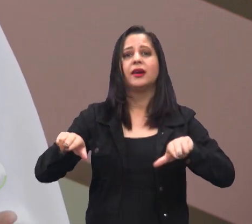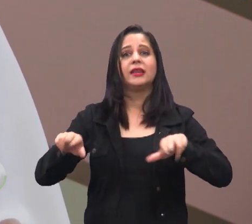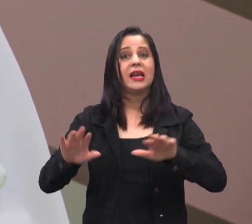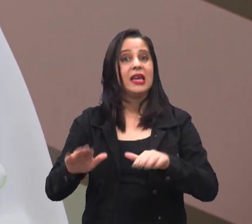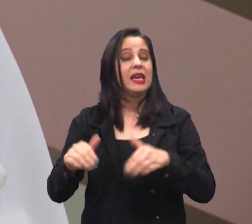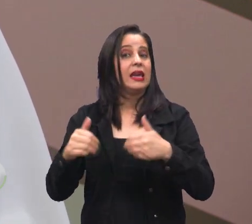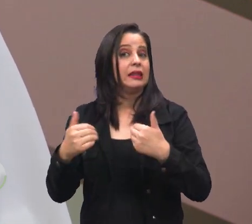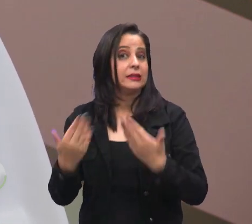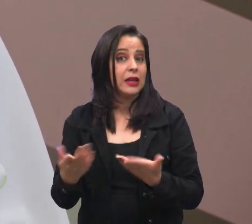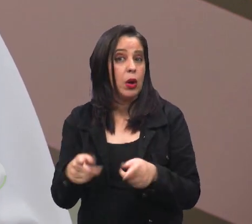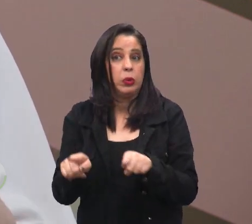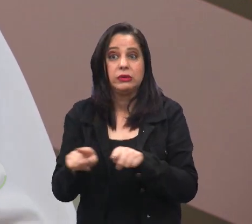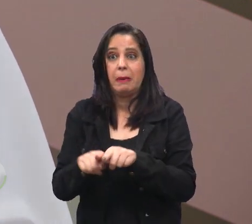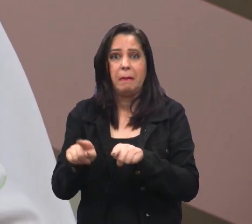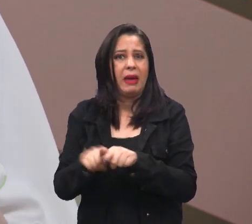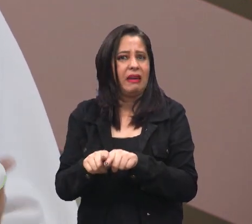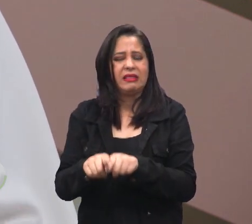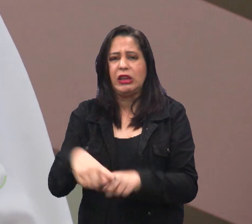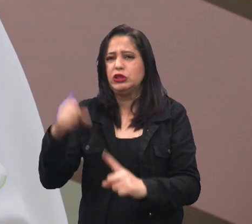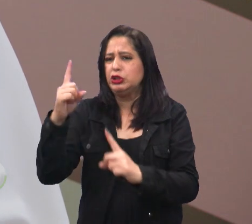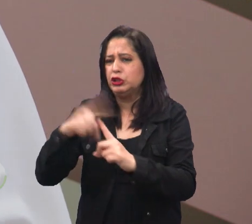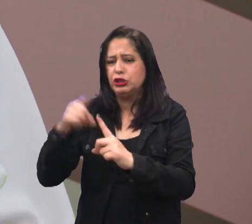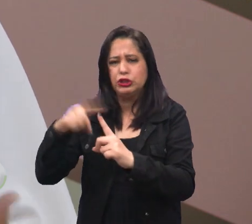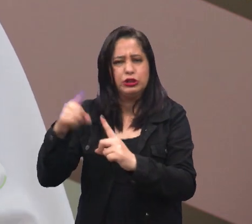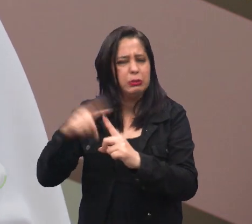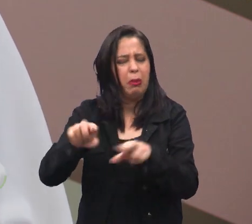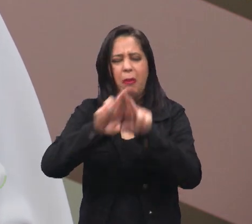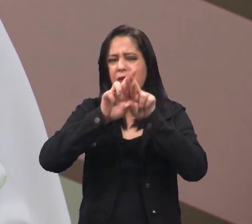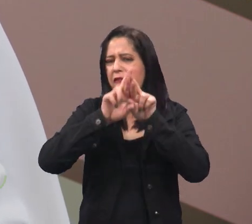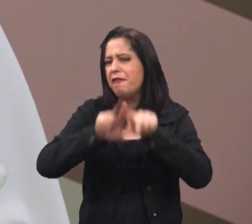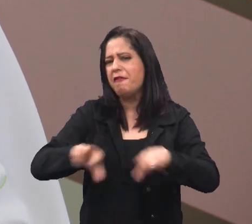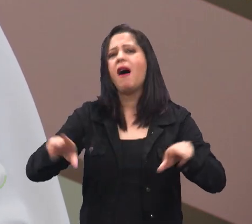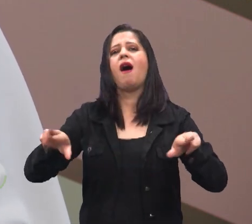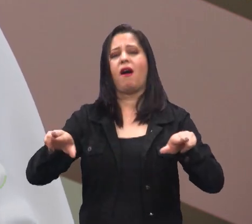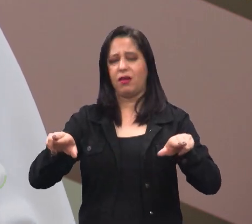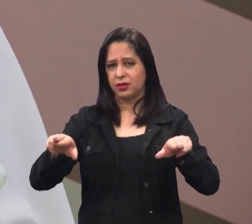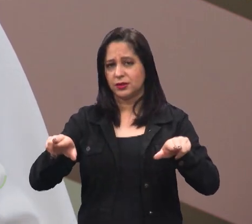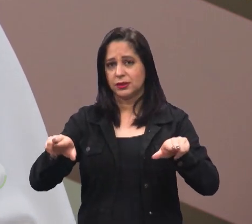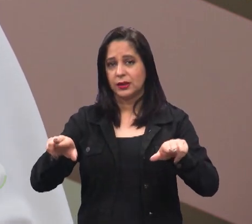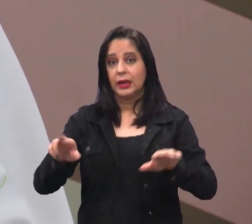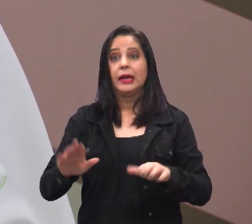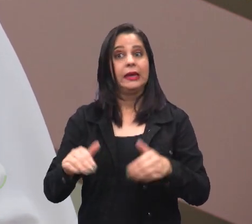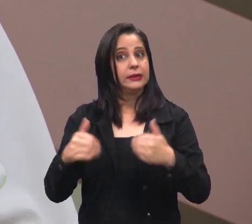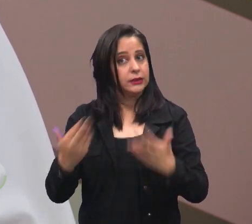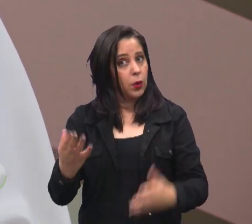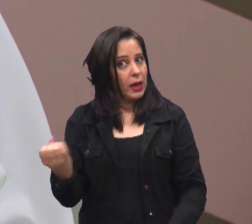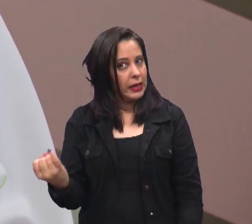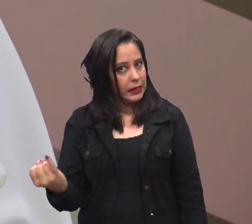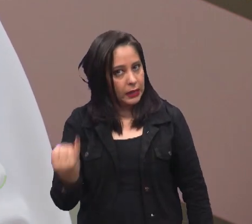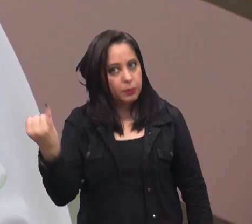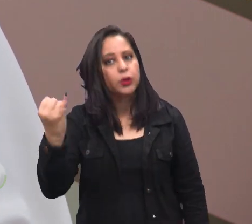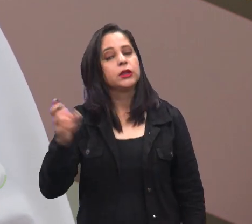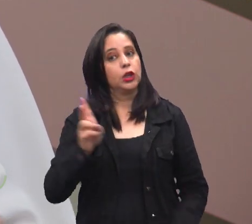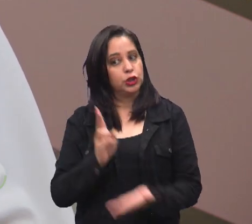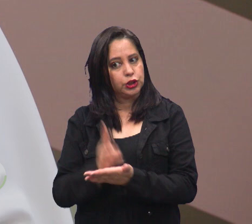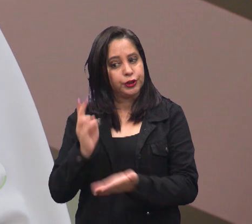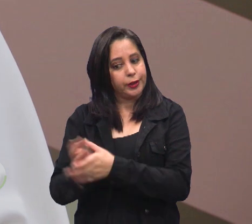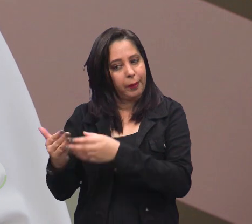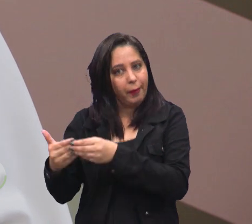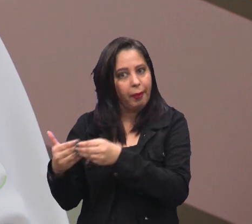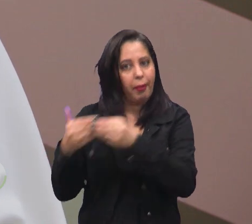anemia hemolíticas, existem muitos tipos e subtipos de anemia. Então é importante procurar um médico